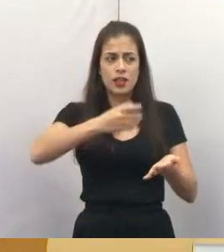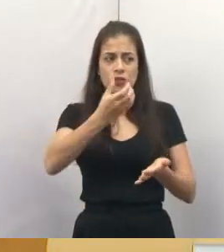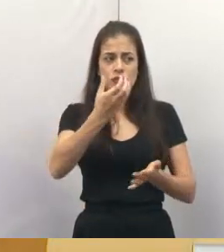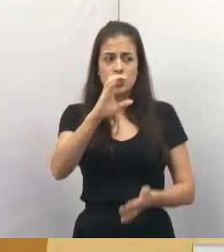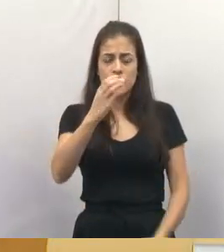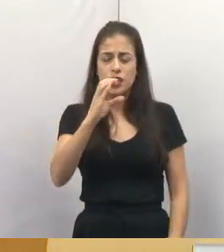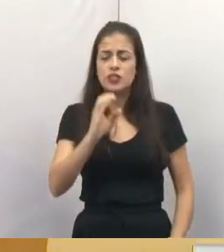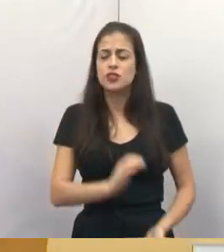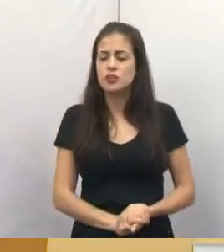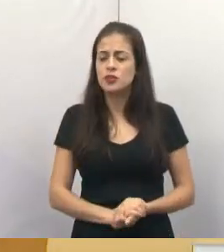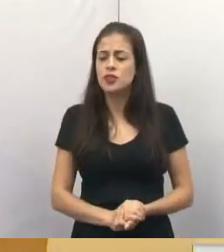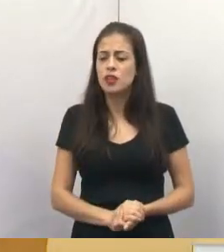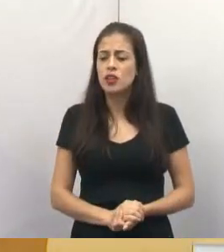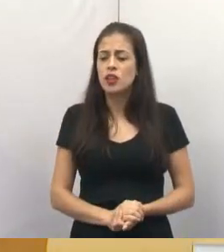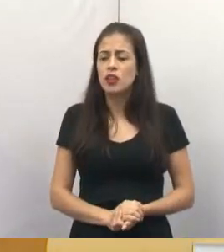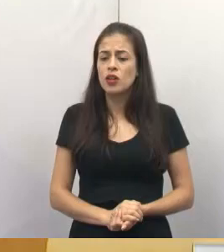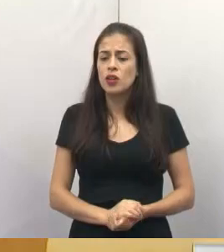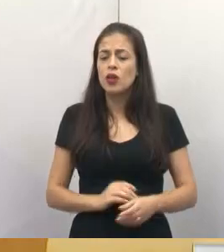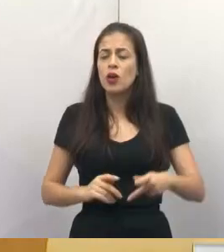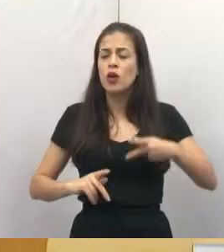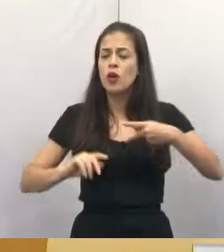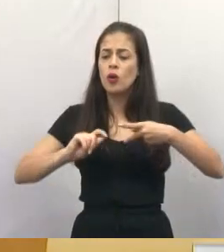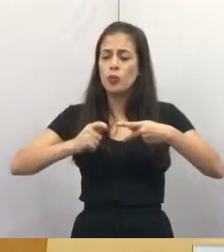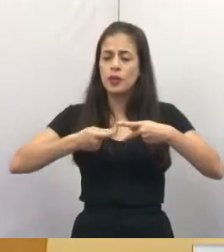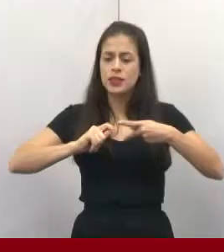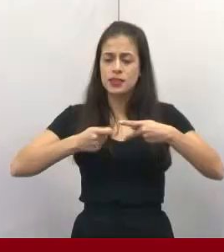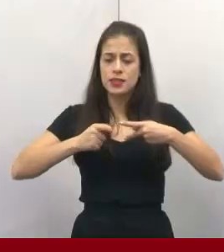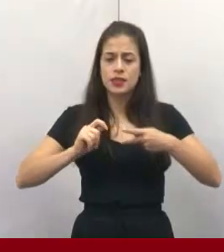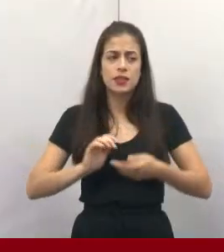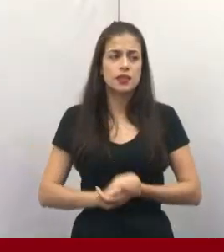projeto que nós estaremos votando hoje. Pode rodar o vídeo, por favor.